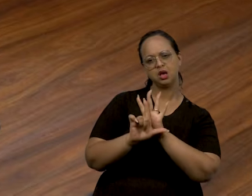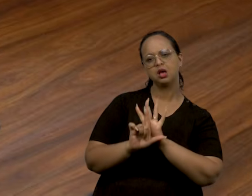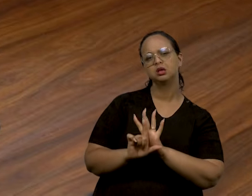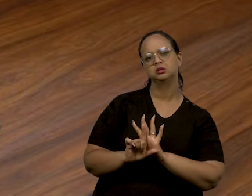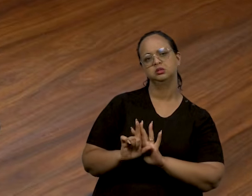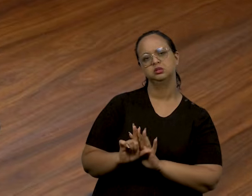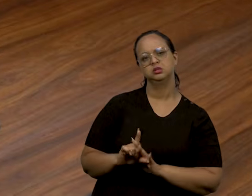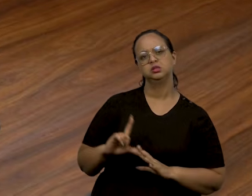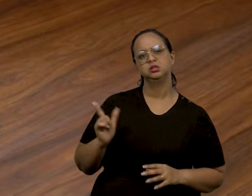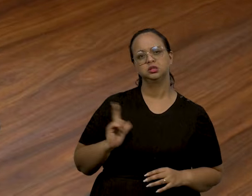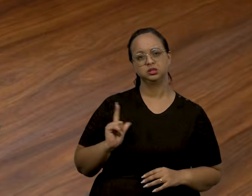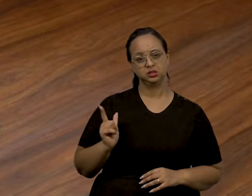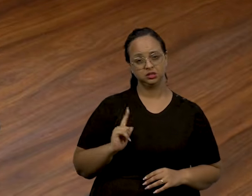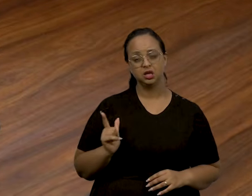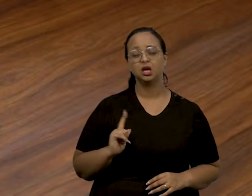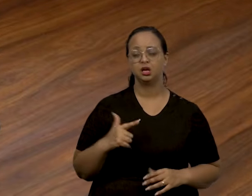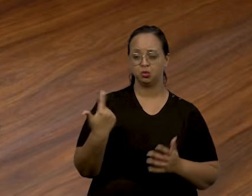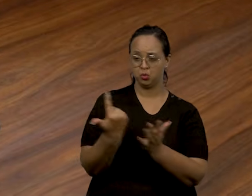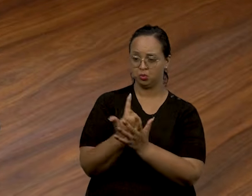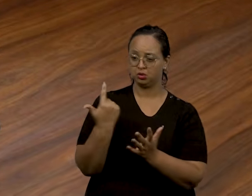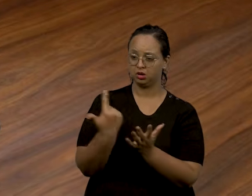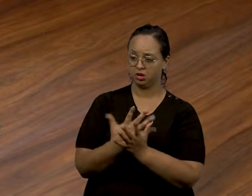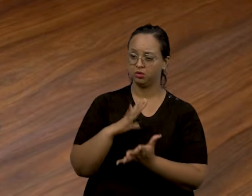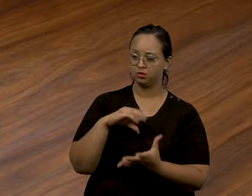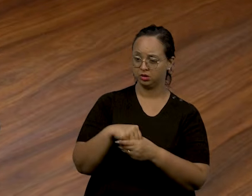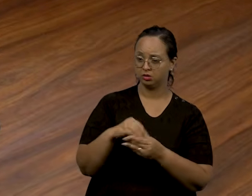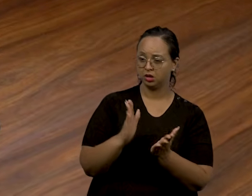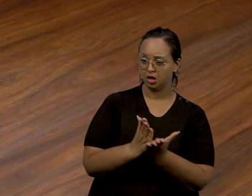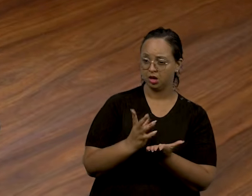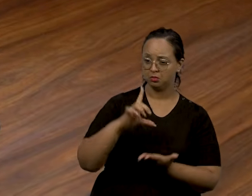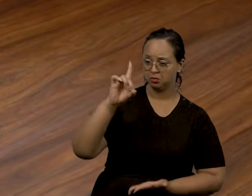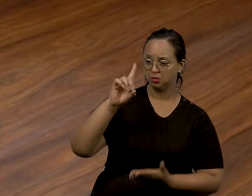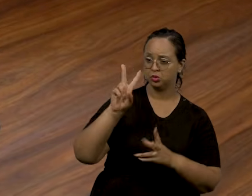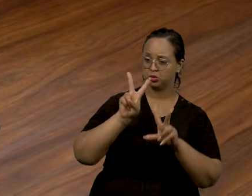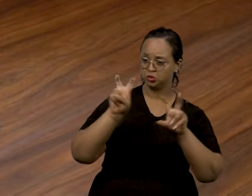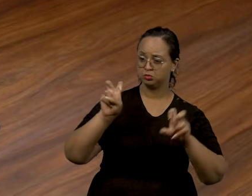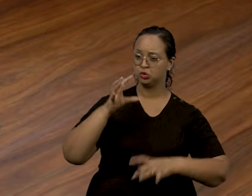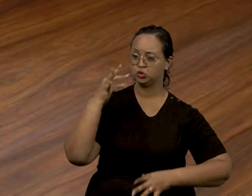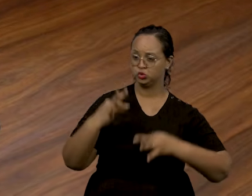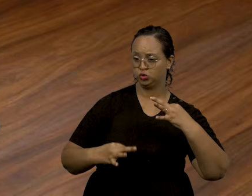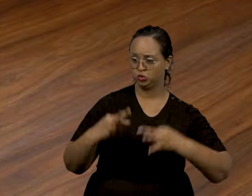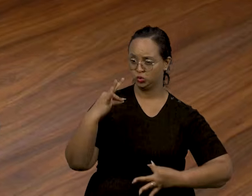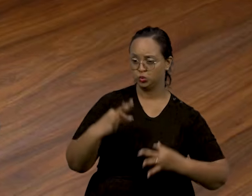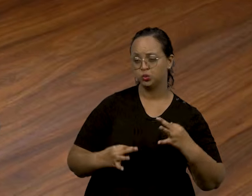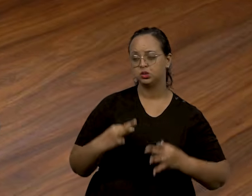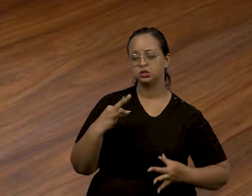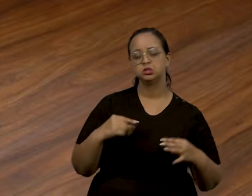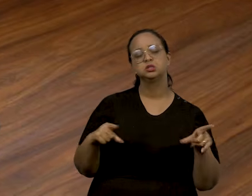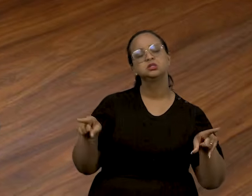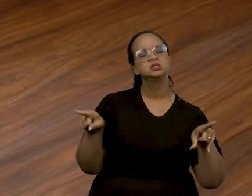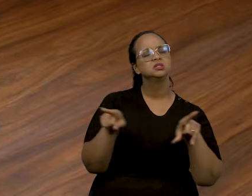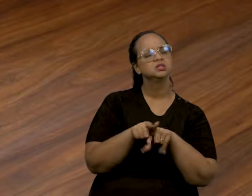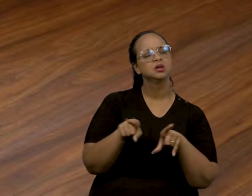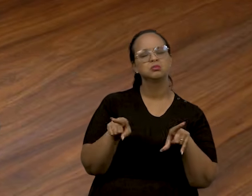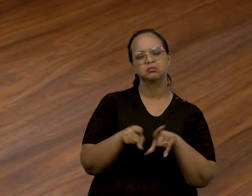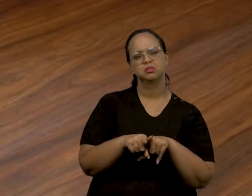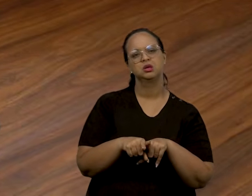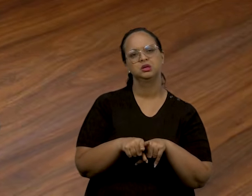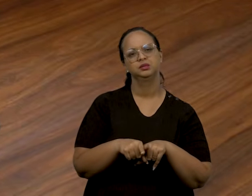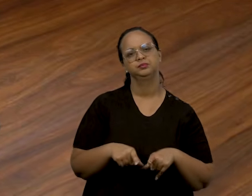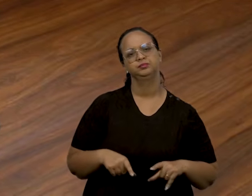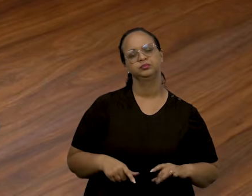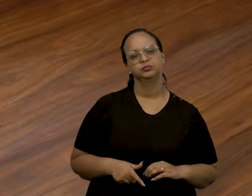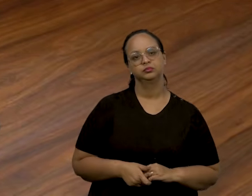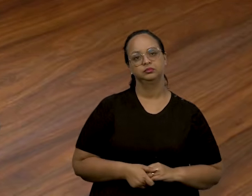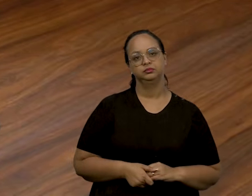pastor Jadson, né? Vale salientar que isso não era uma exclusividade do povo de Israel, né? Nós vemos que na antiguidade